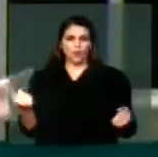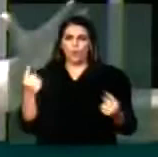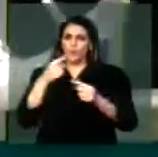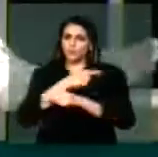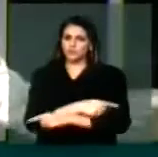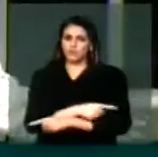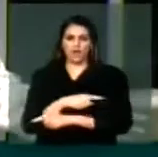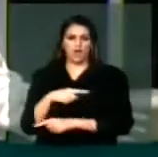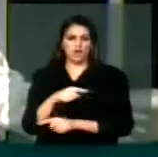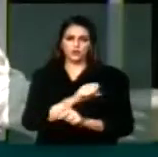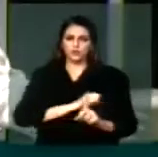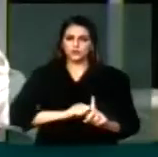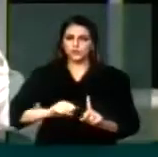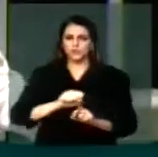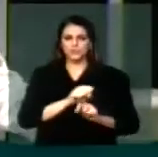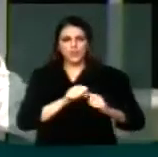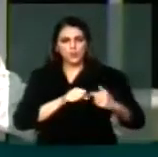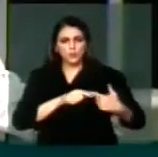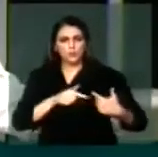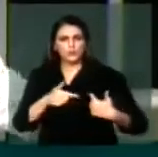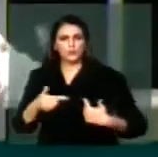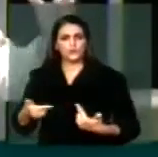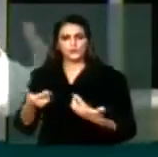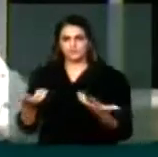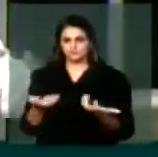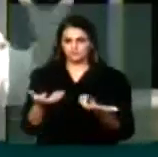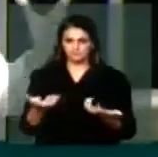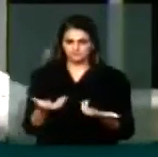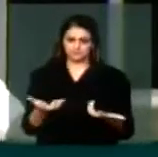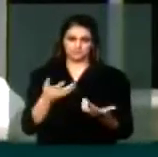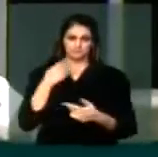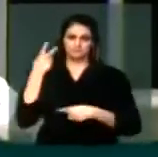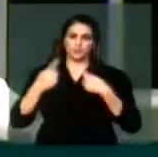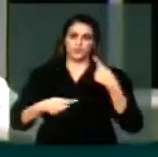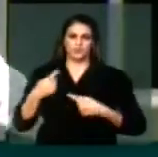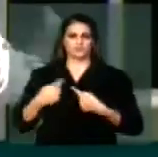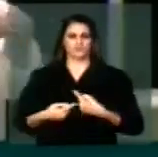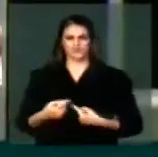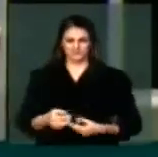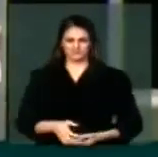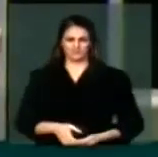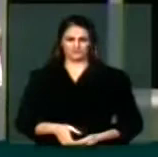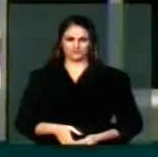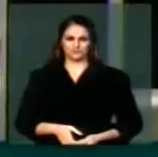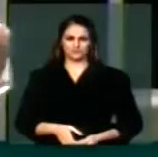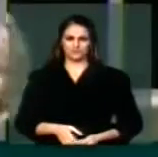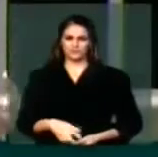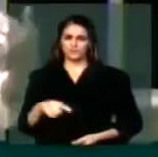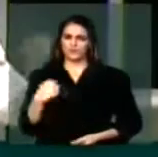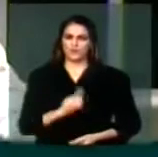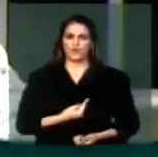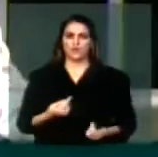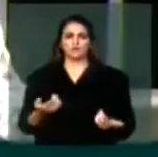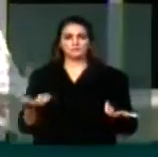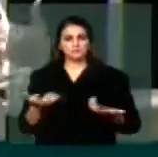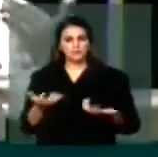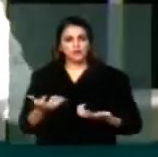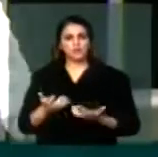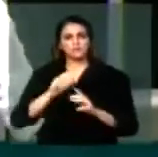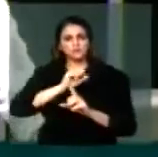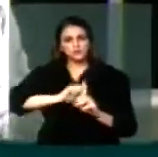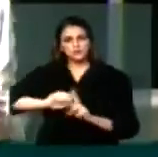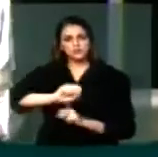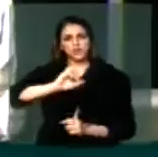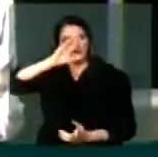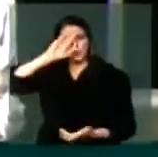contramão de tudo que a sociedade hoje exige de uma reforma política que nos permita, de fato, ter credibilidade,